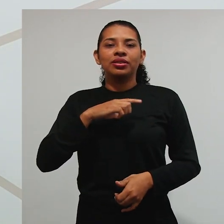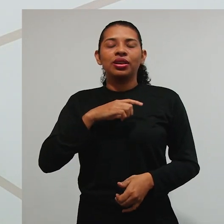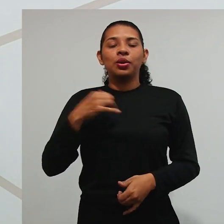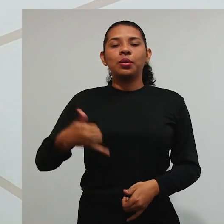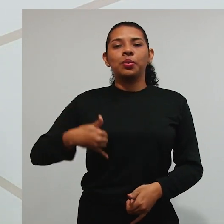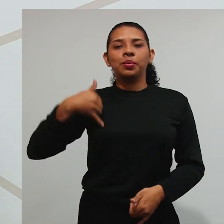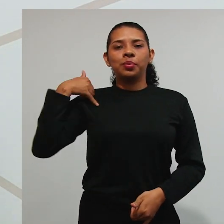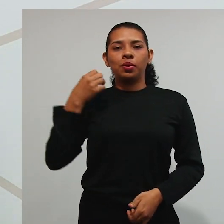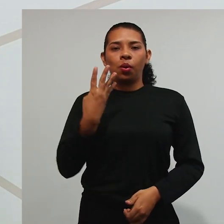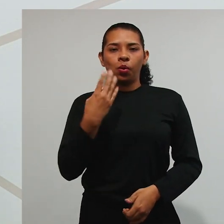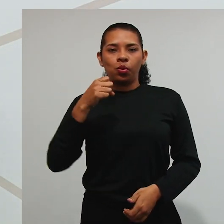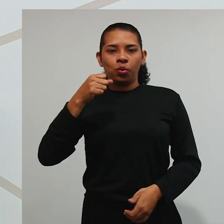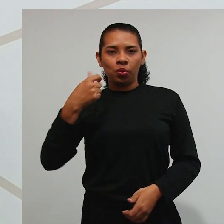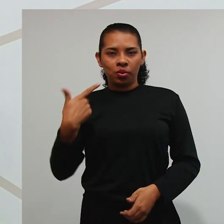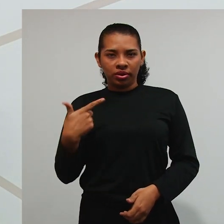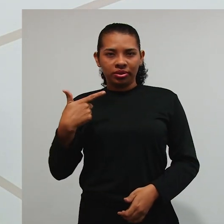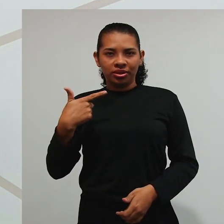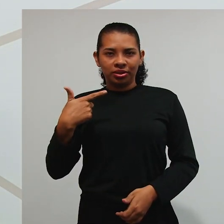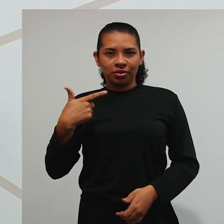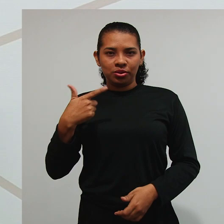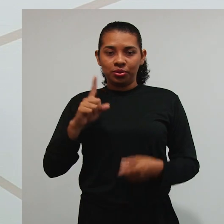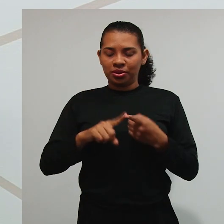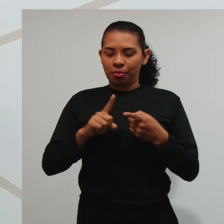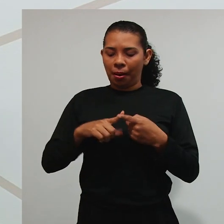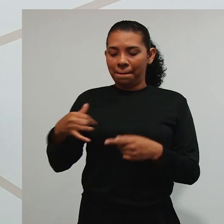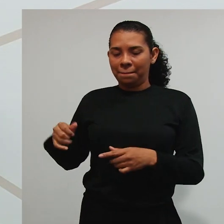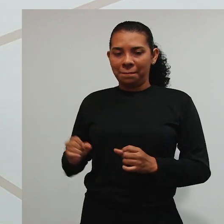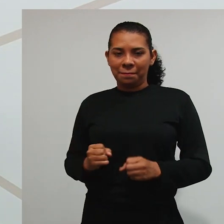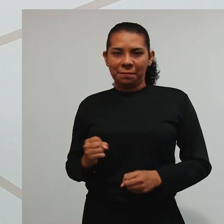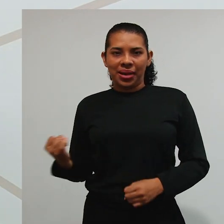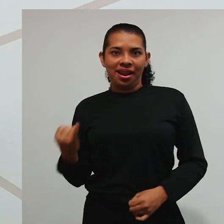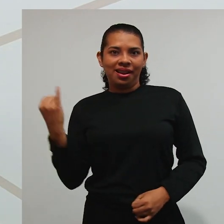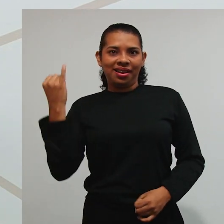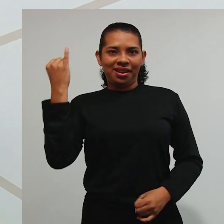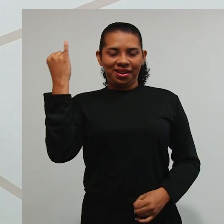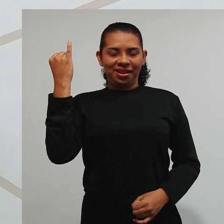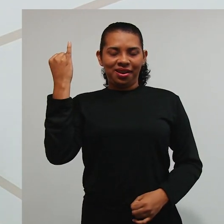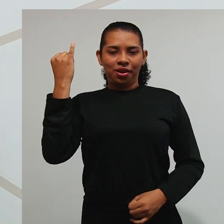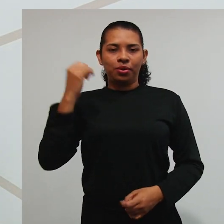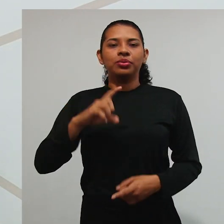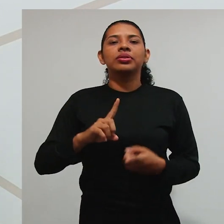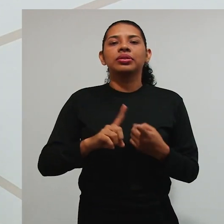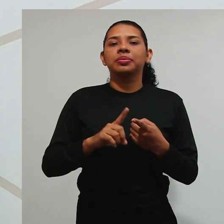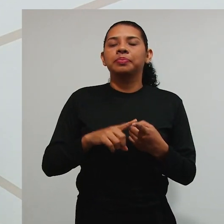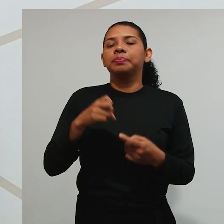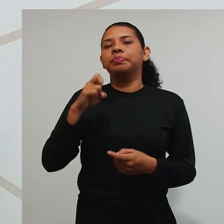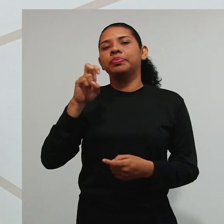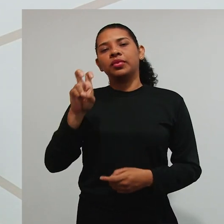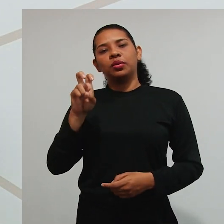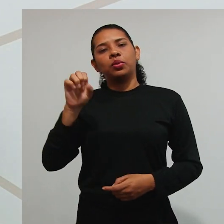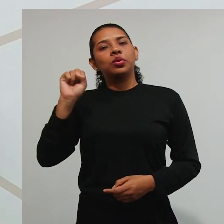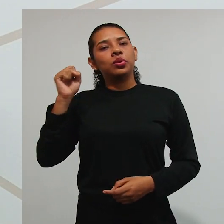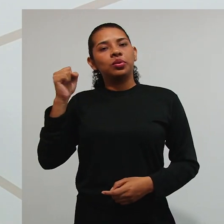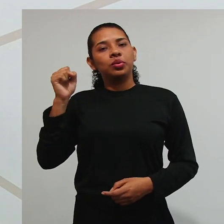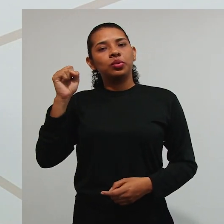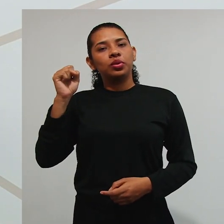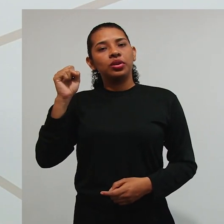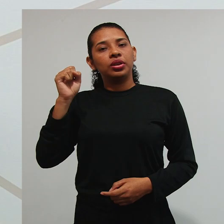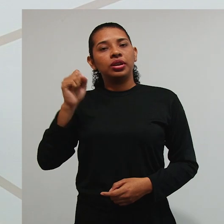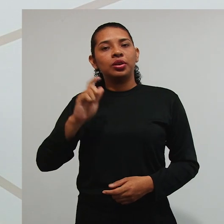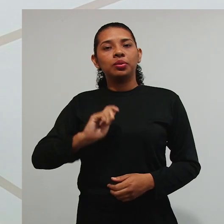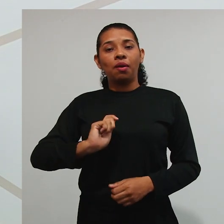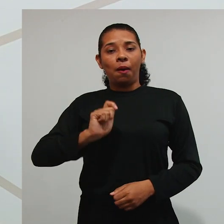Tenho 42 anos, 1,64 m, com salto ainda fica mais bonito, né? 58 quilos, o meu sinal